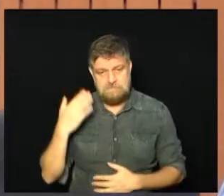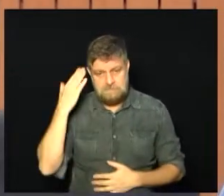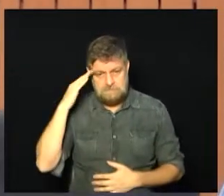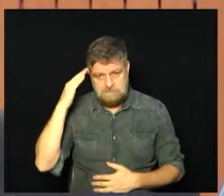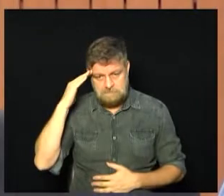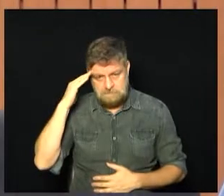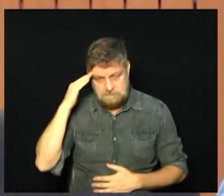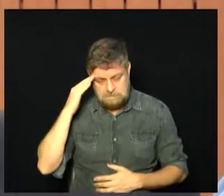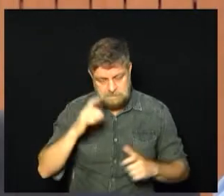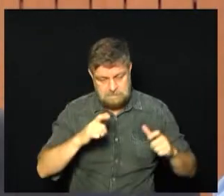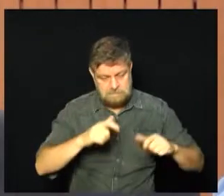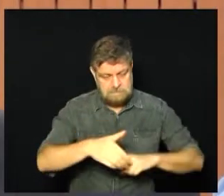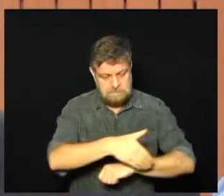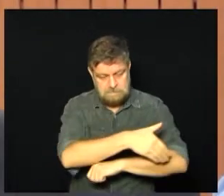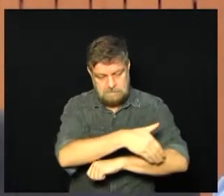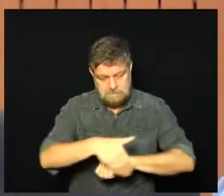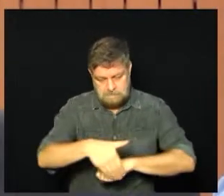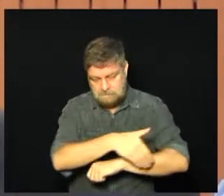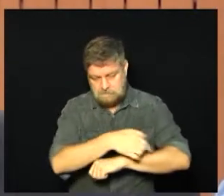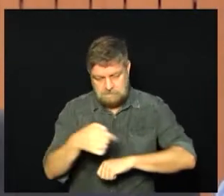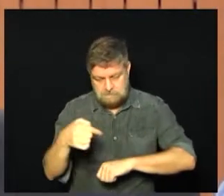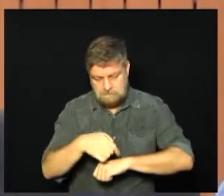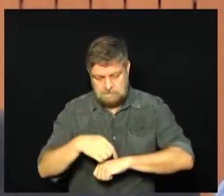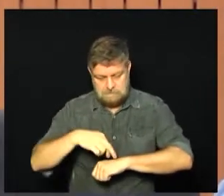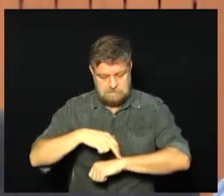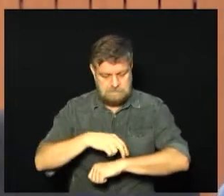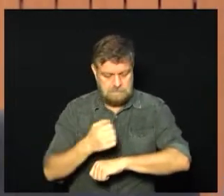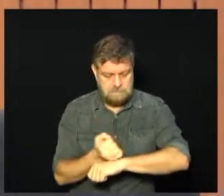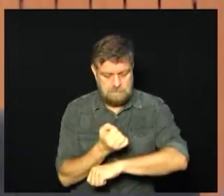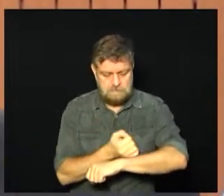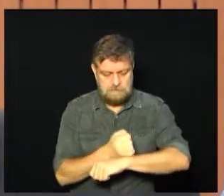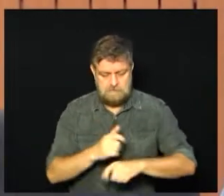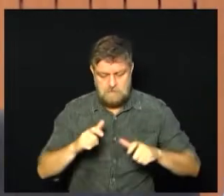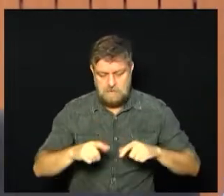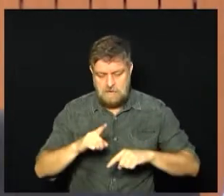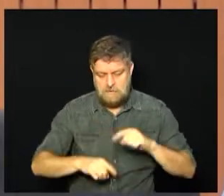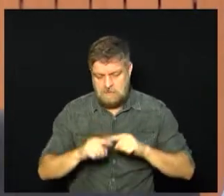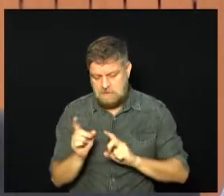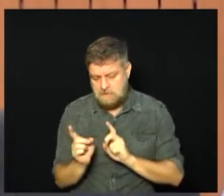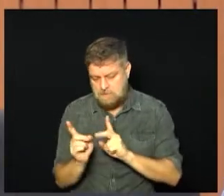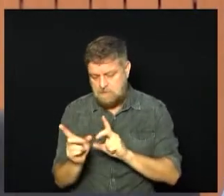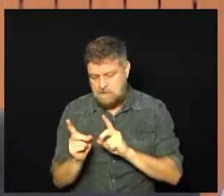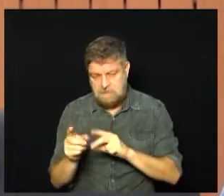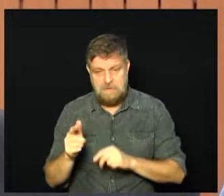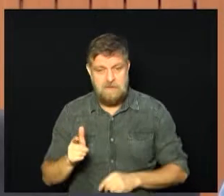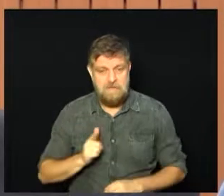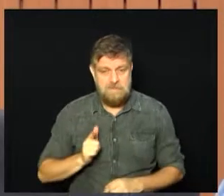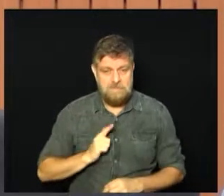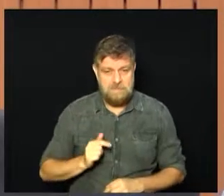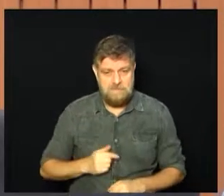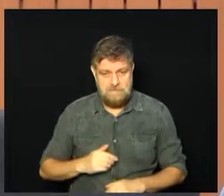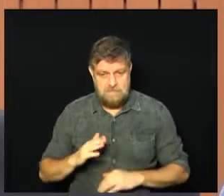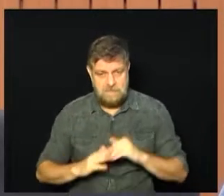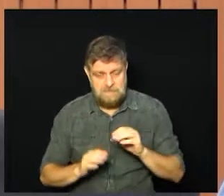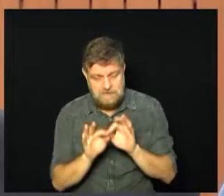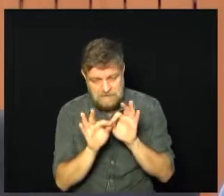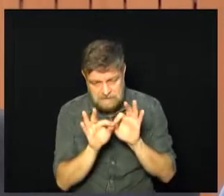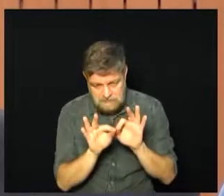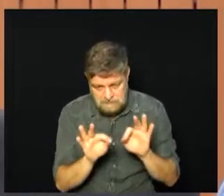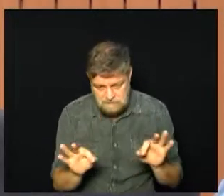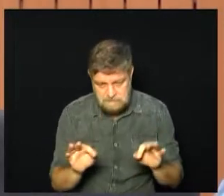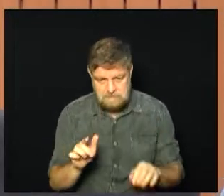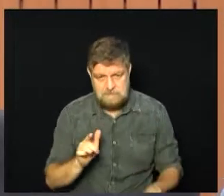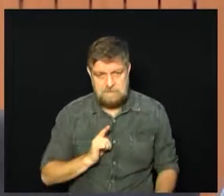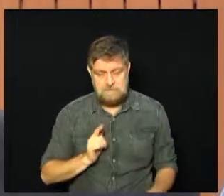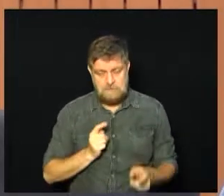insere totalmente nessa visão de cidade saudável, que pode, através de uma intervenção relativamente simples, bem